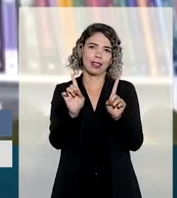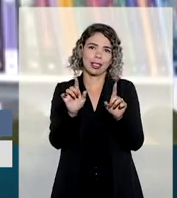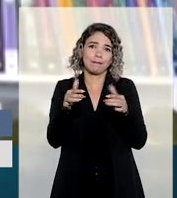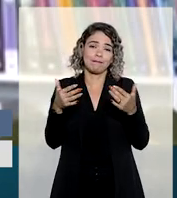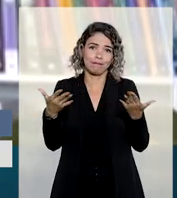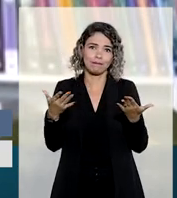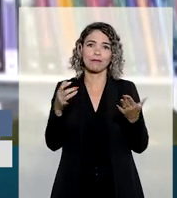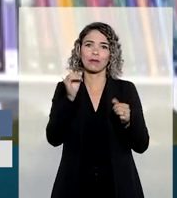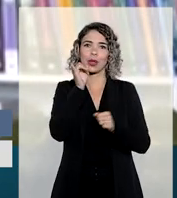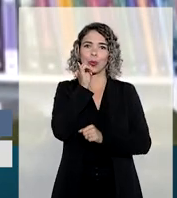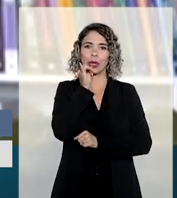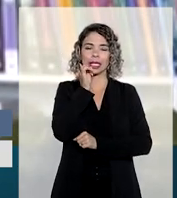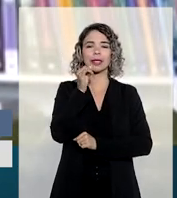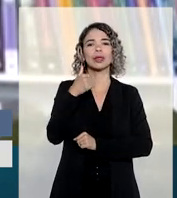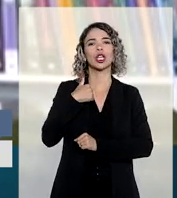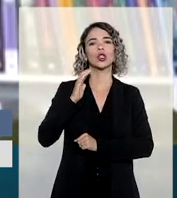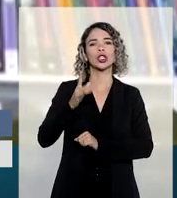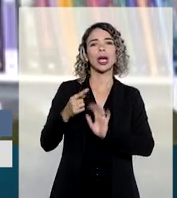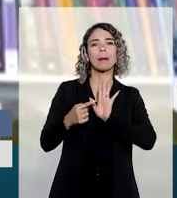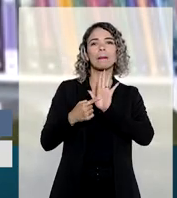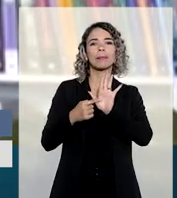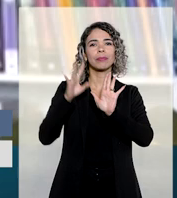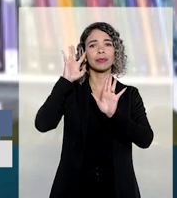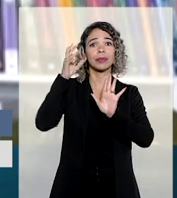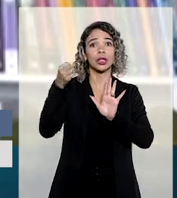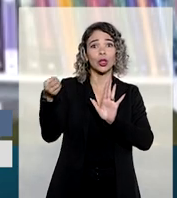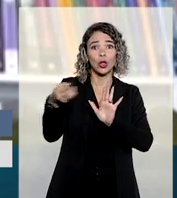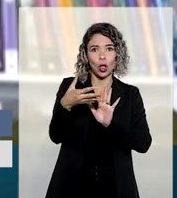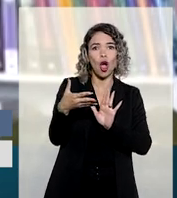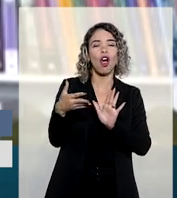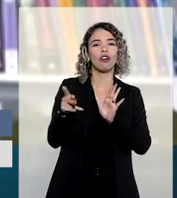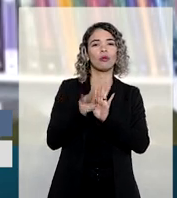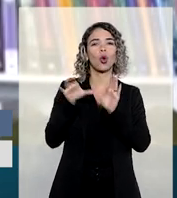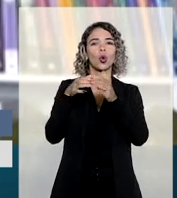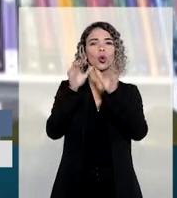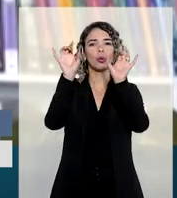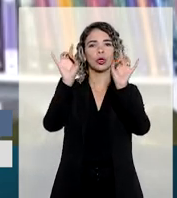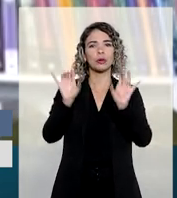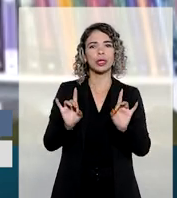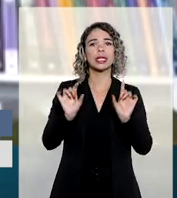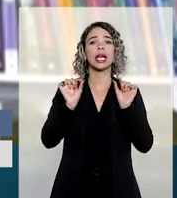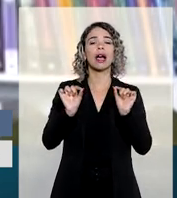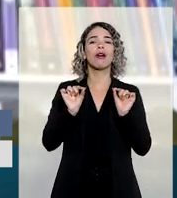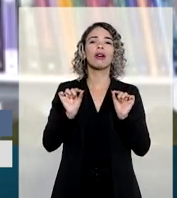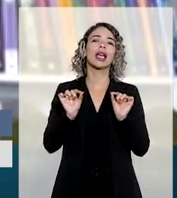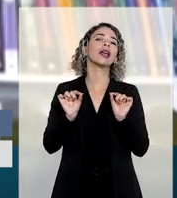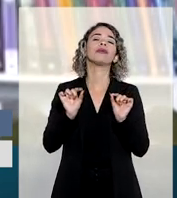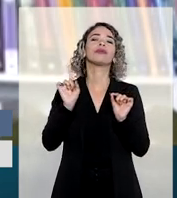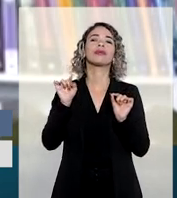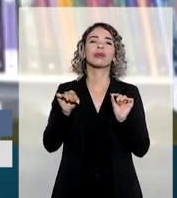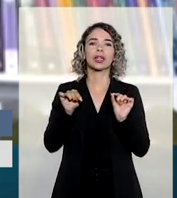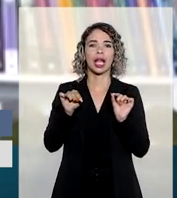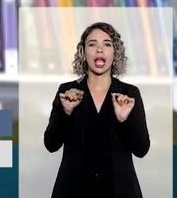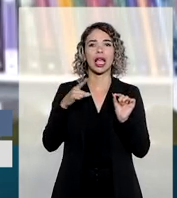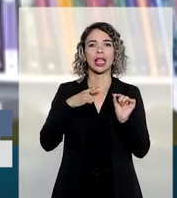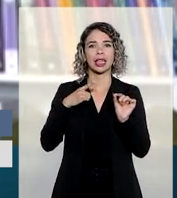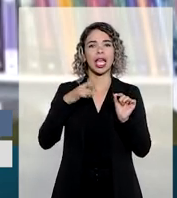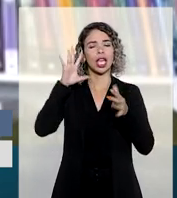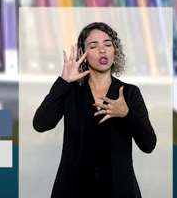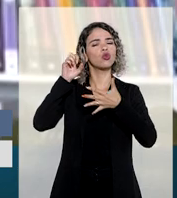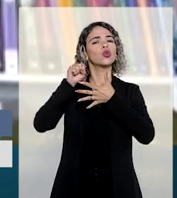até separei aqui uma decisão desse ano, né, da Corte Especial, em que se decidiu isso, né? Segundo